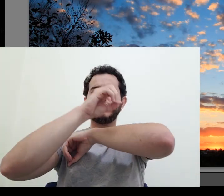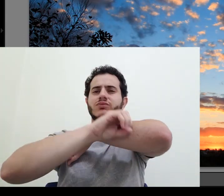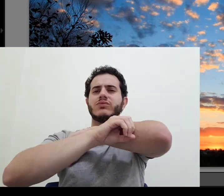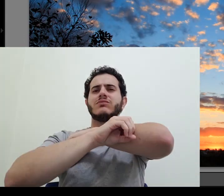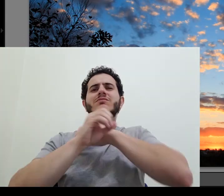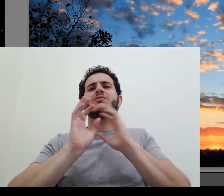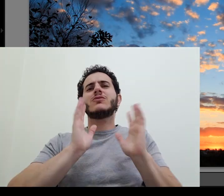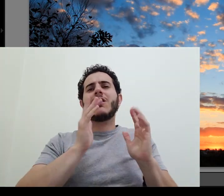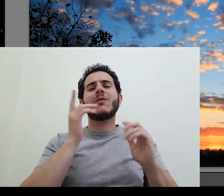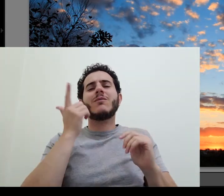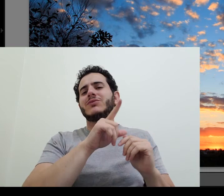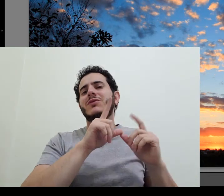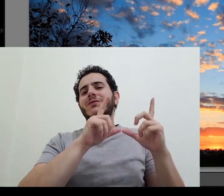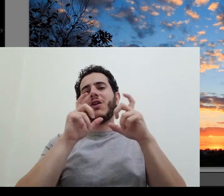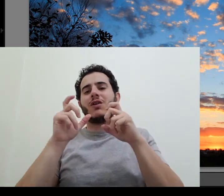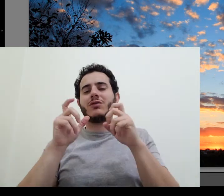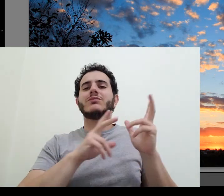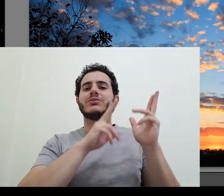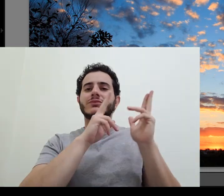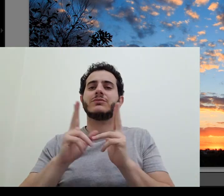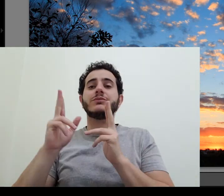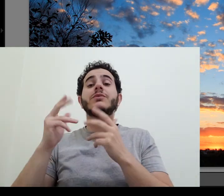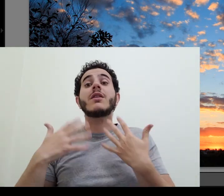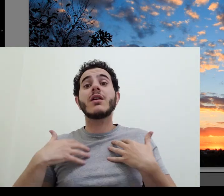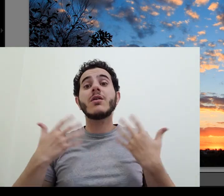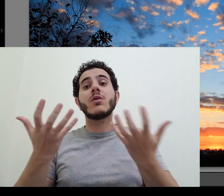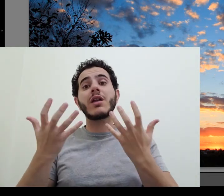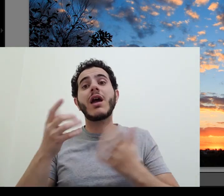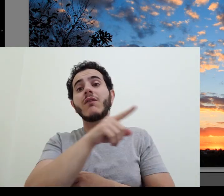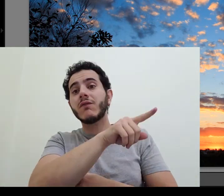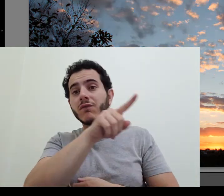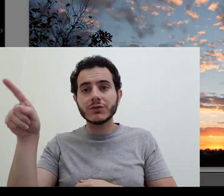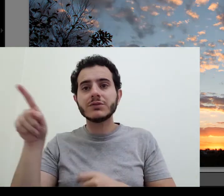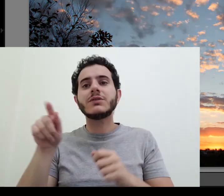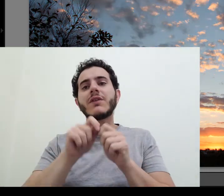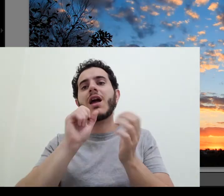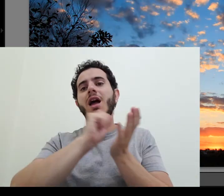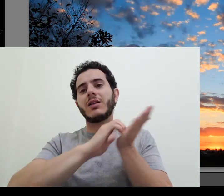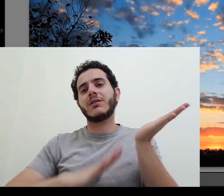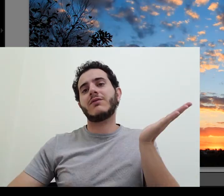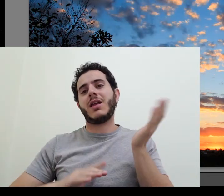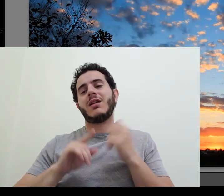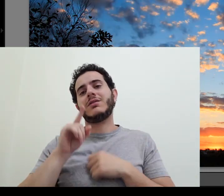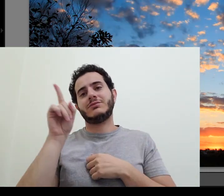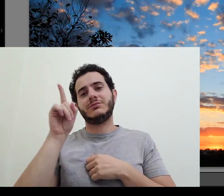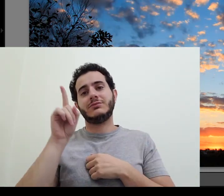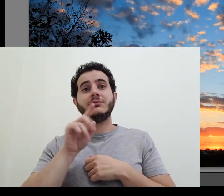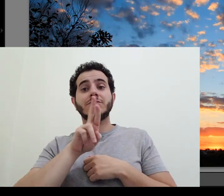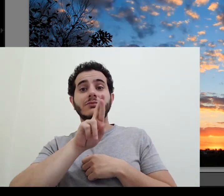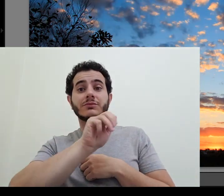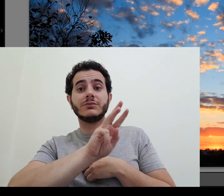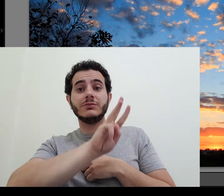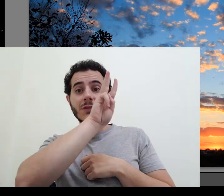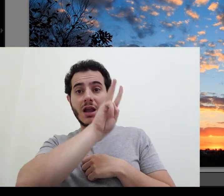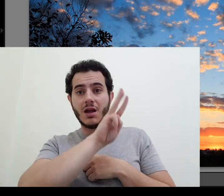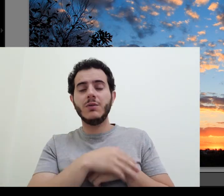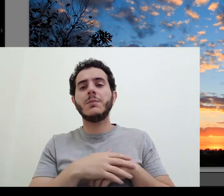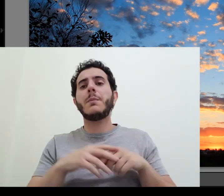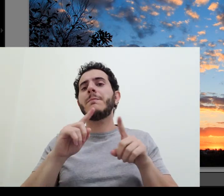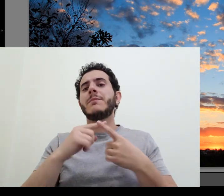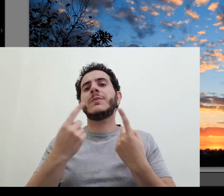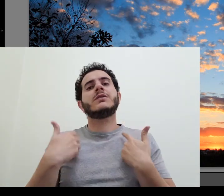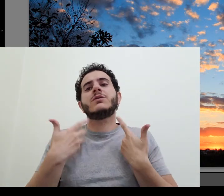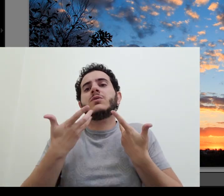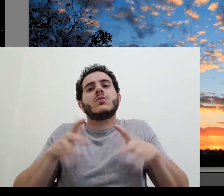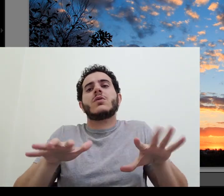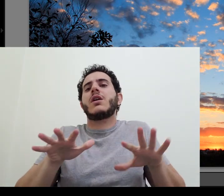ganhar um pouquinho mais de vida. Beleza, tem um pôr do sol aqui tratado no básico. E o que eu quero que vocês façam? Façam esse